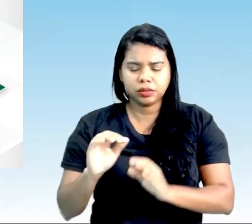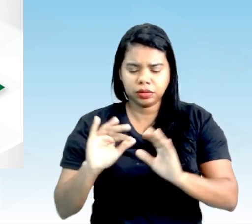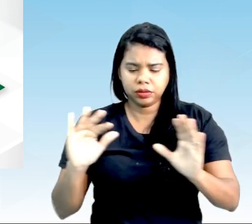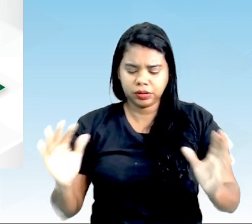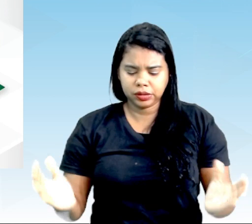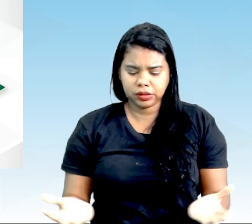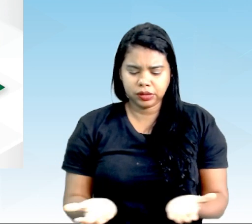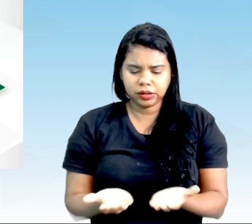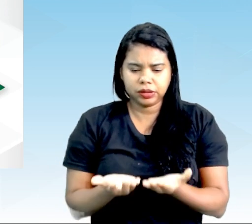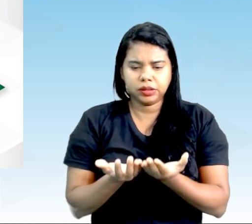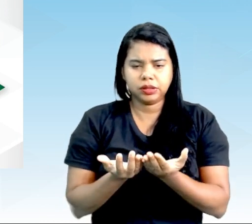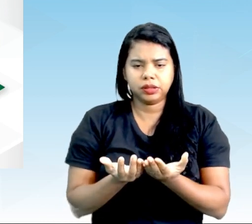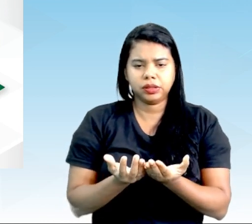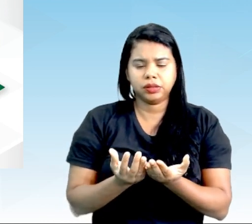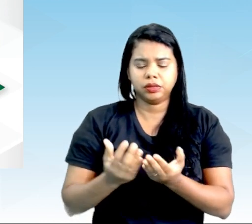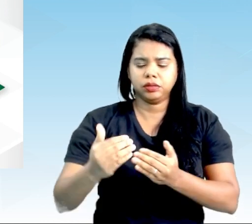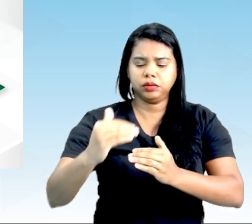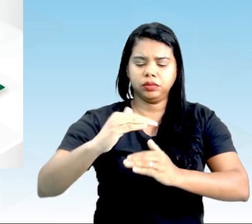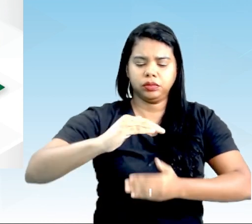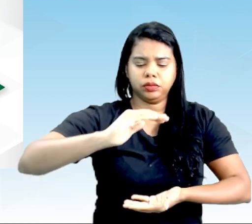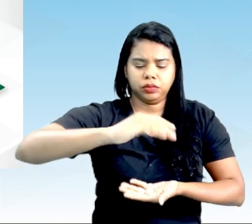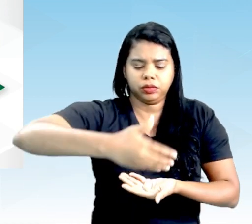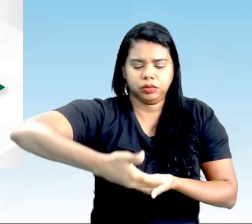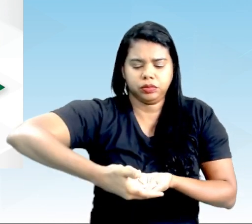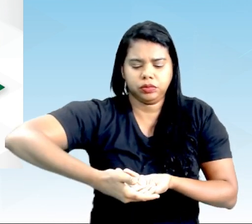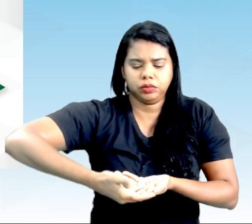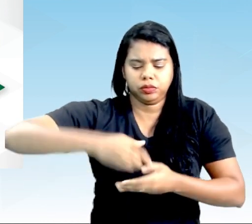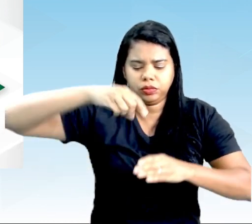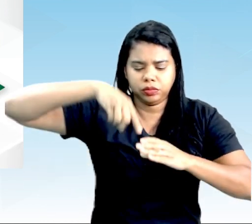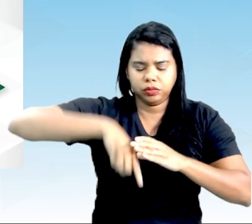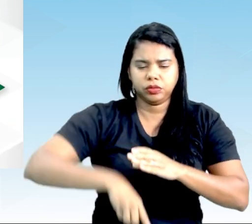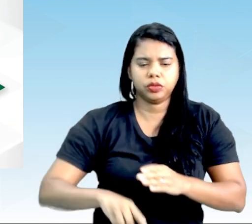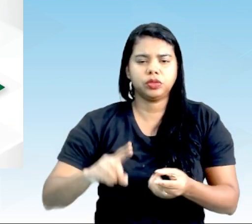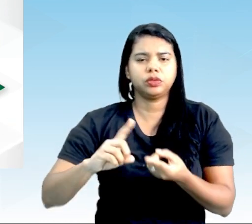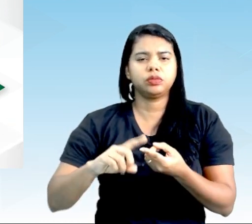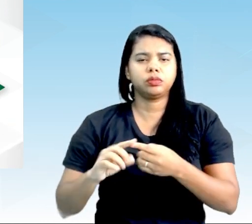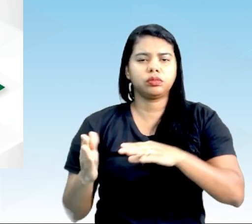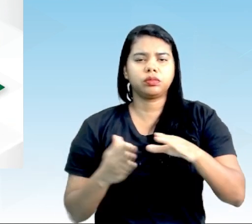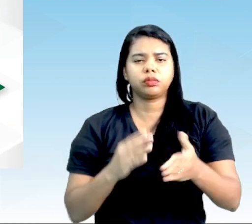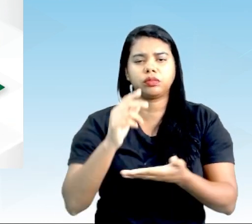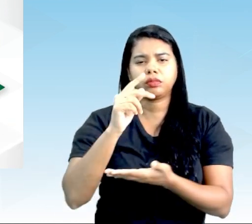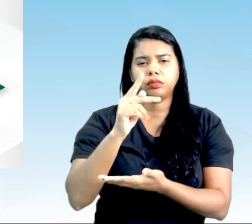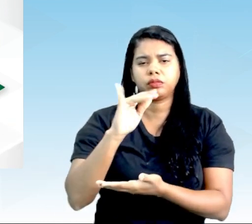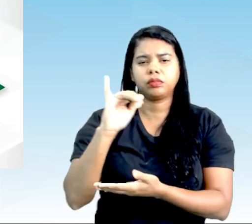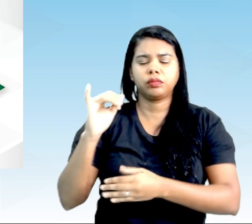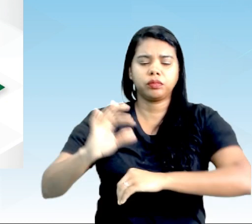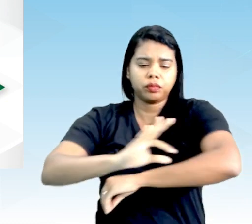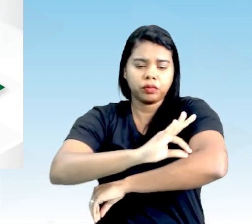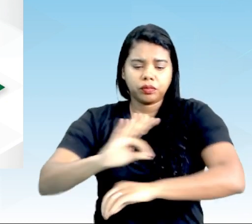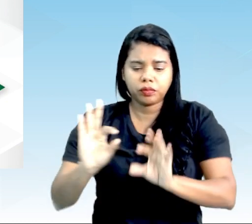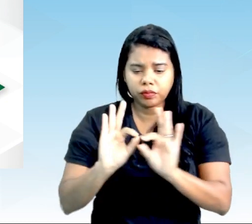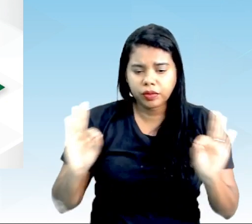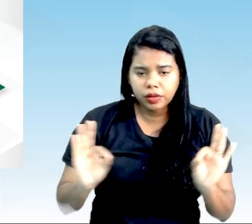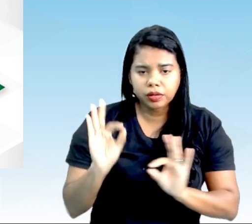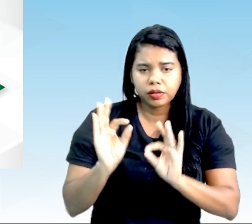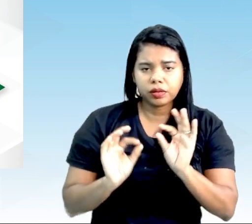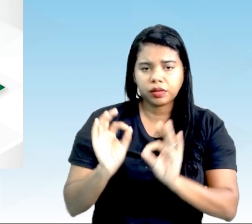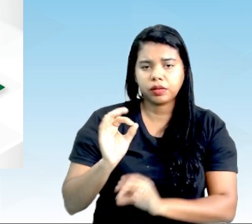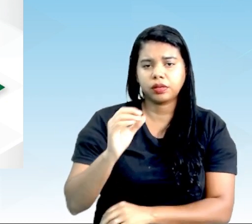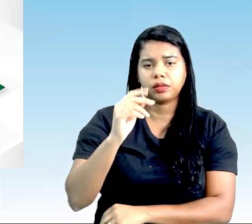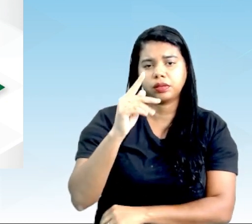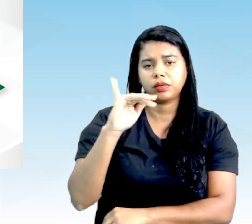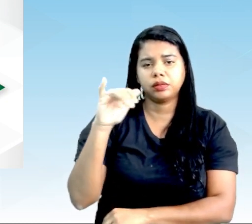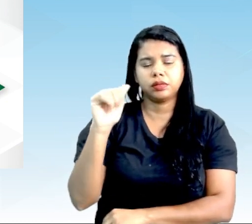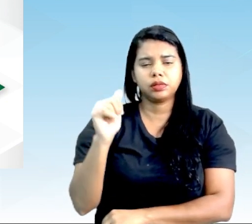por 10 côvados de borda a borda e 5 côvados de fundo. Tá? Isso eram as medidas básicas para aquela pia que você vê